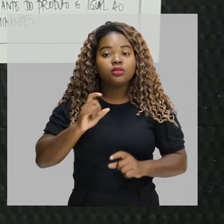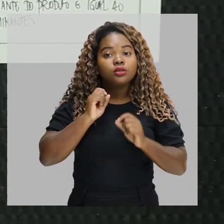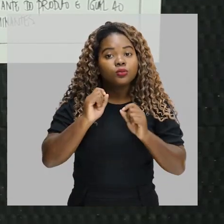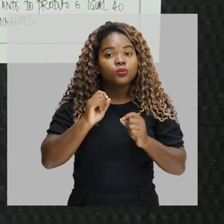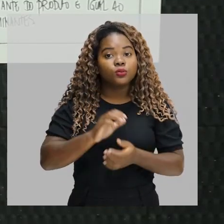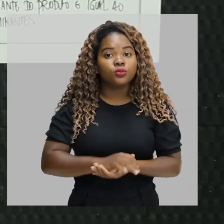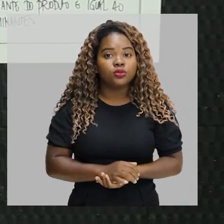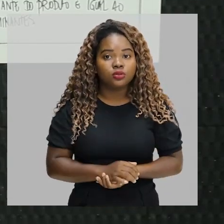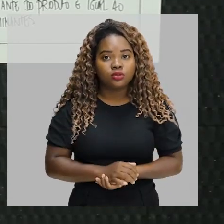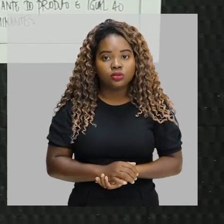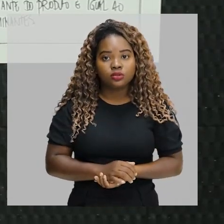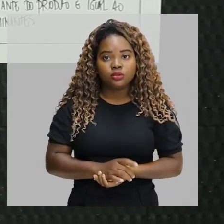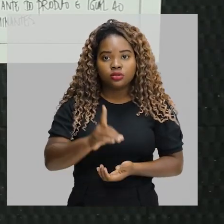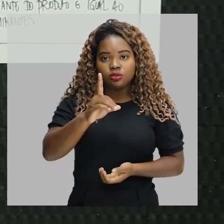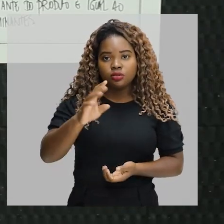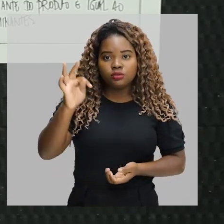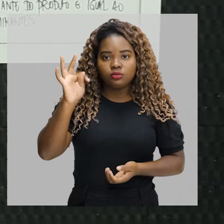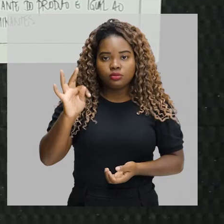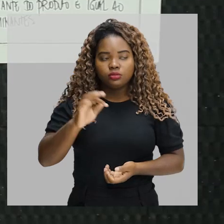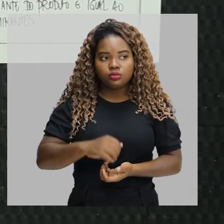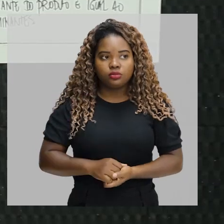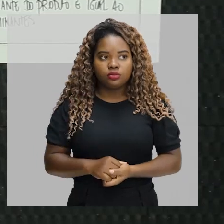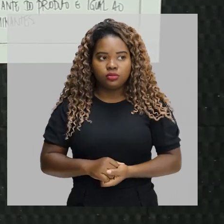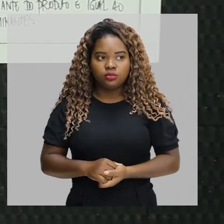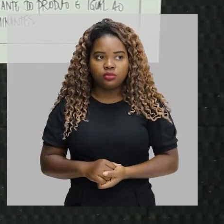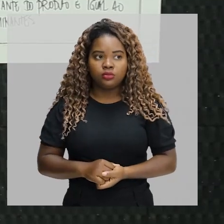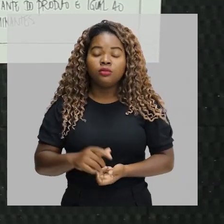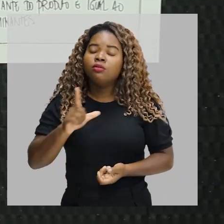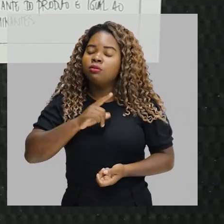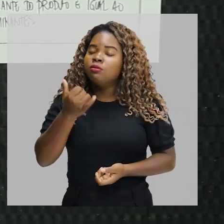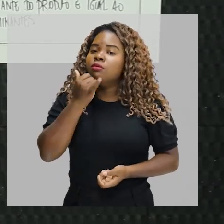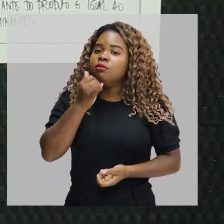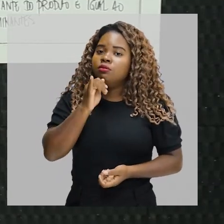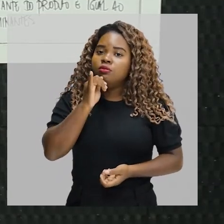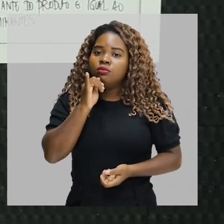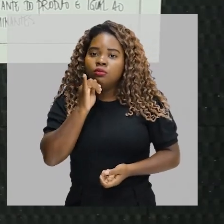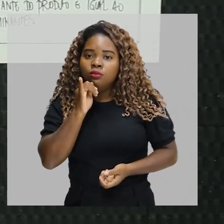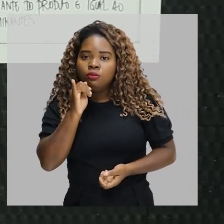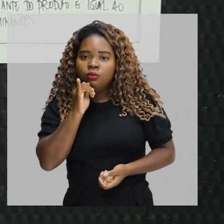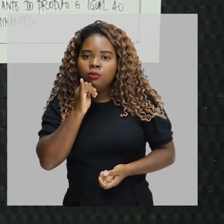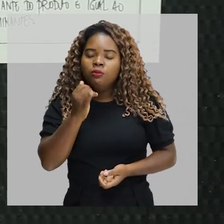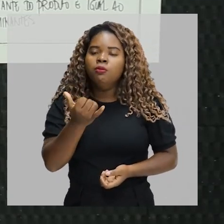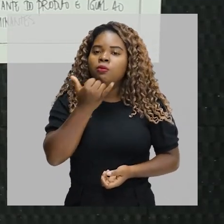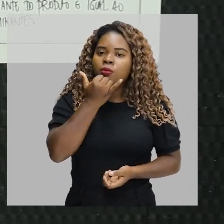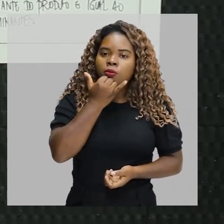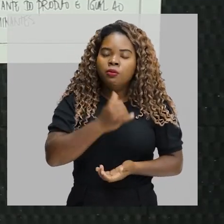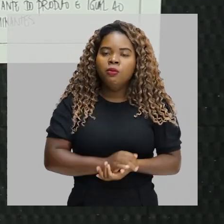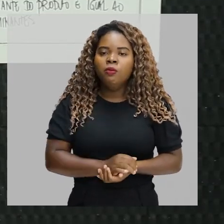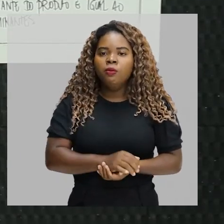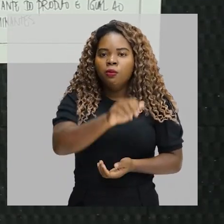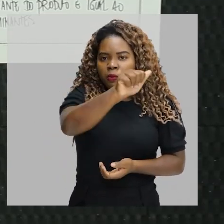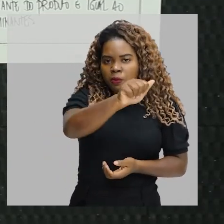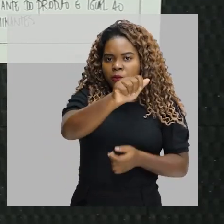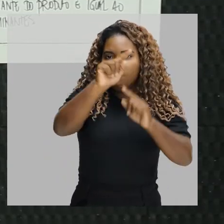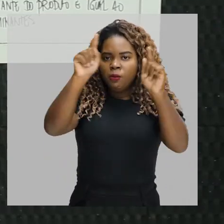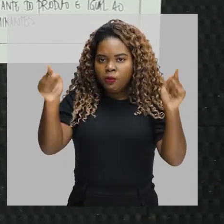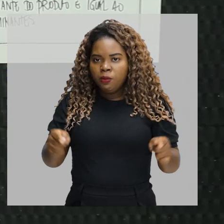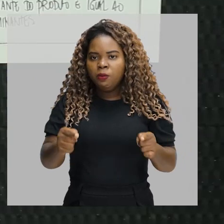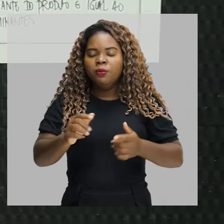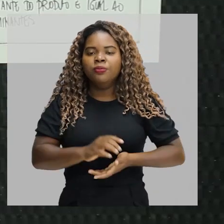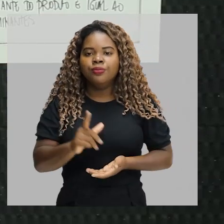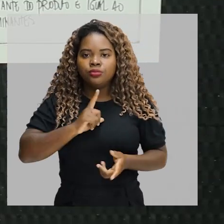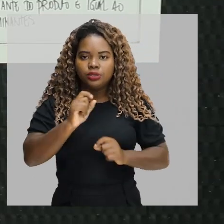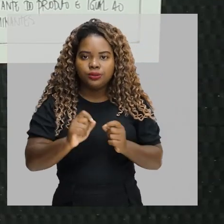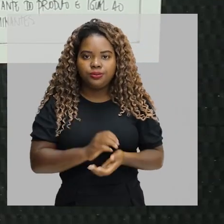aqui o determinante, tem uma matriz A. Certo? Matriz A formada